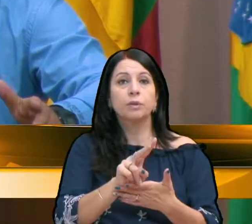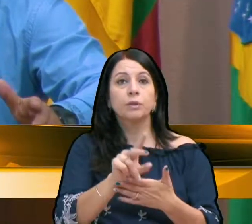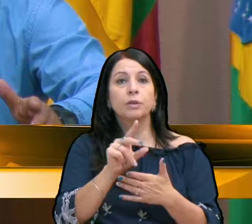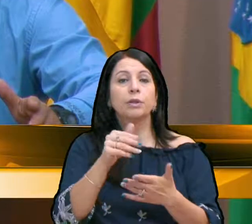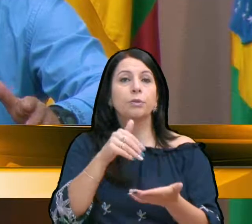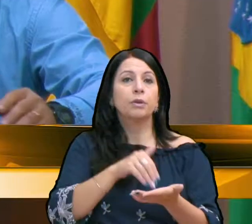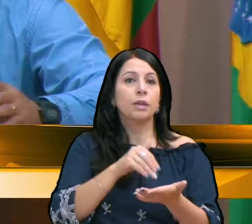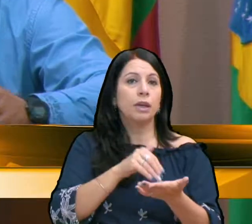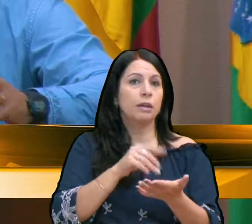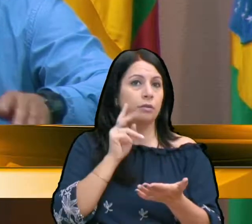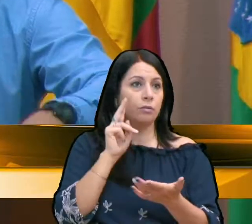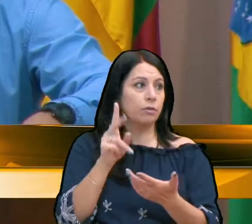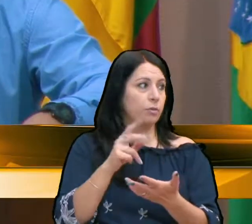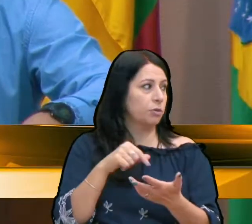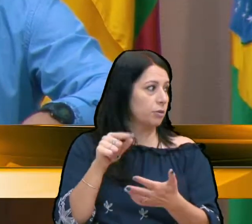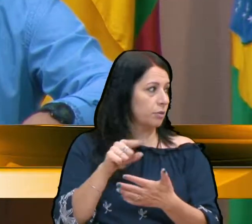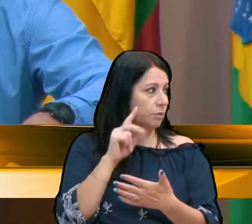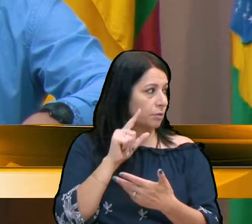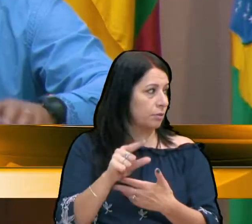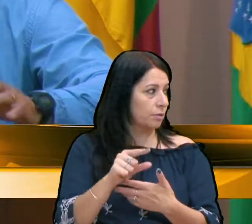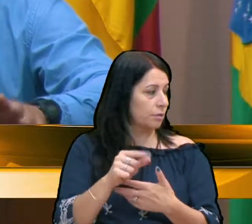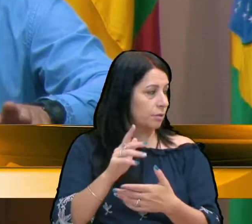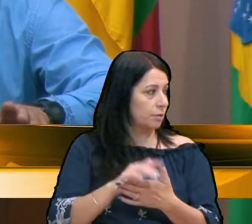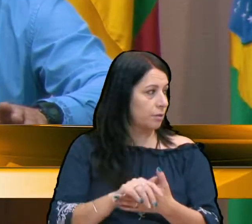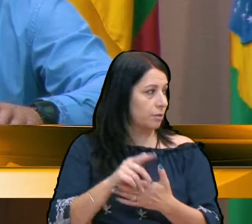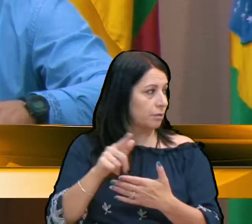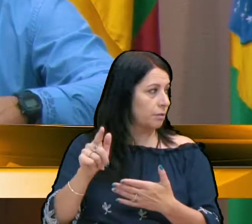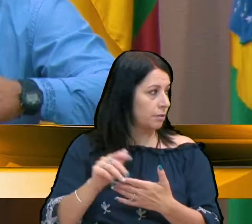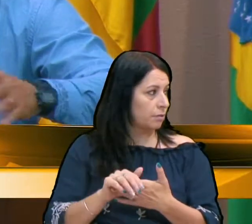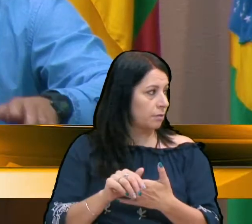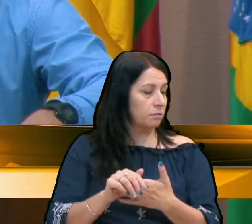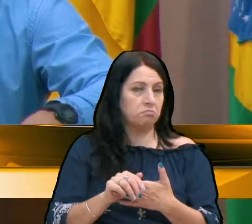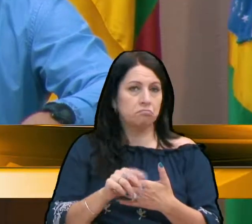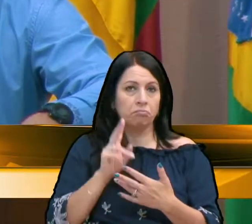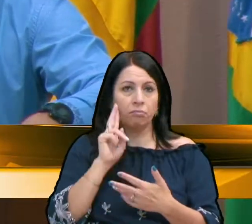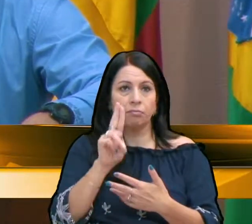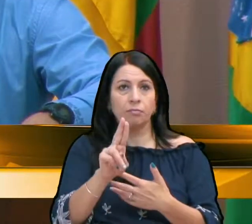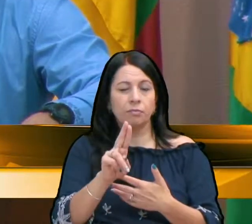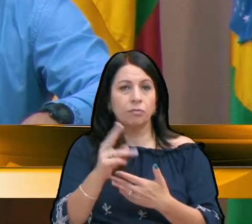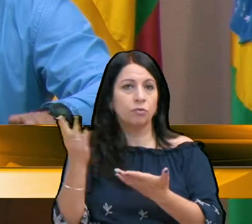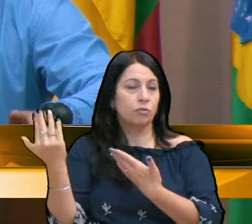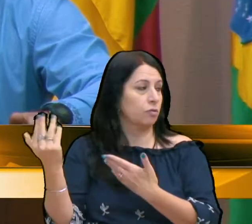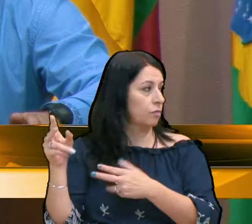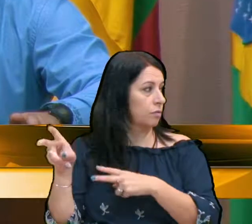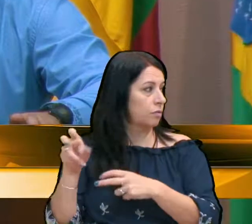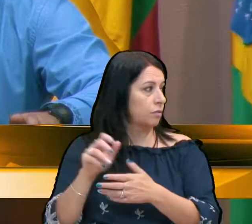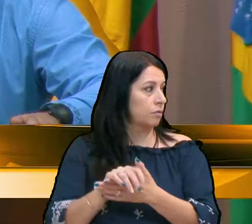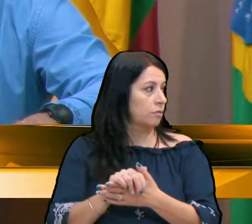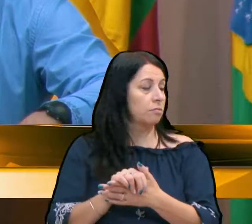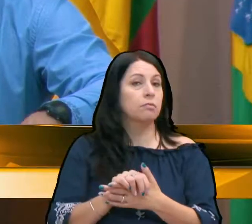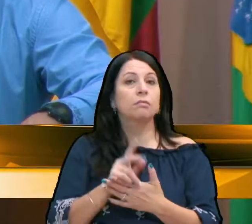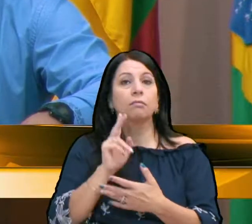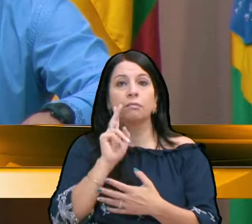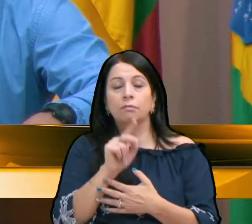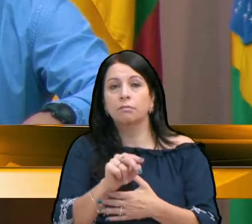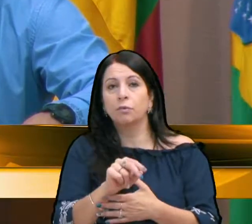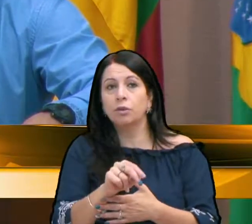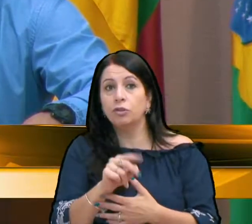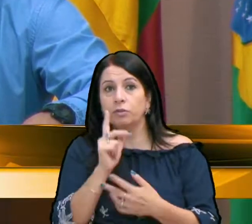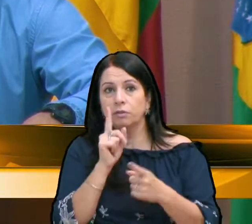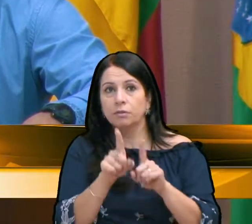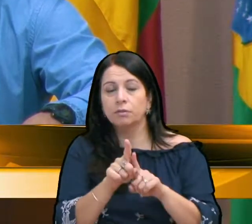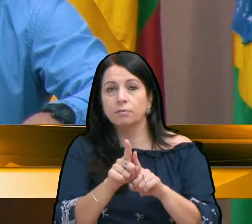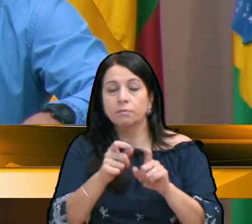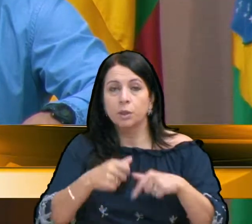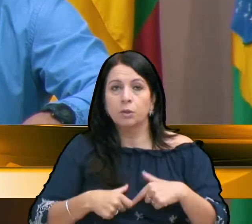que podemos fazer. Ficar só no disque-disque, no papo, jovem no interior, nós não vamos chegar muito longe. Nós precisamos de